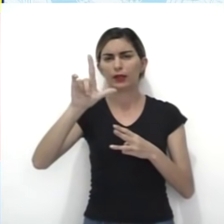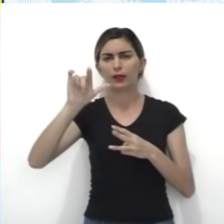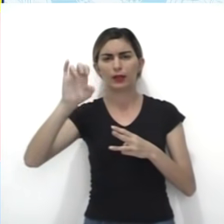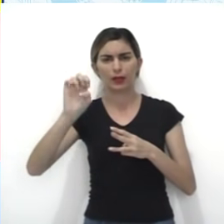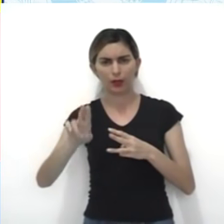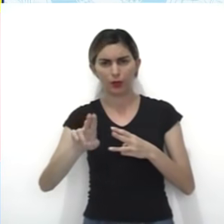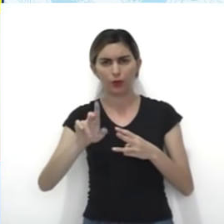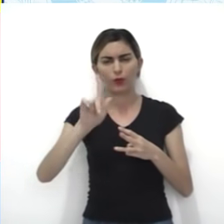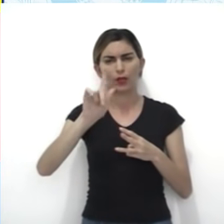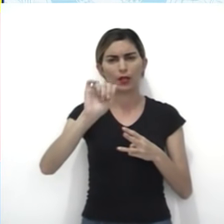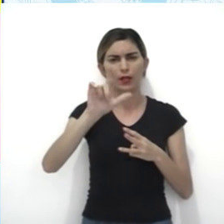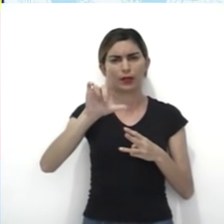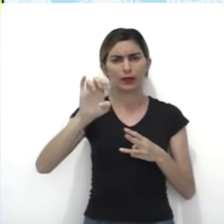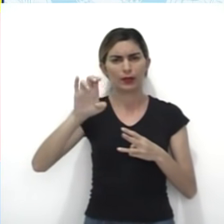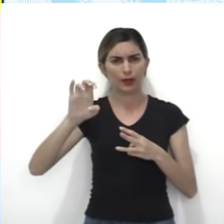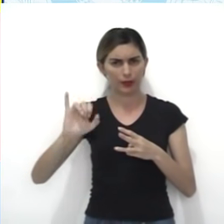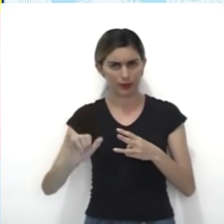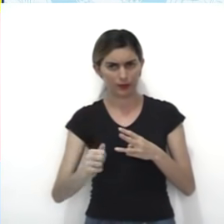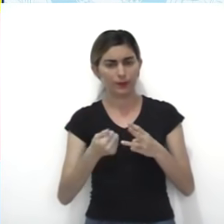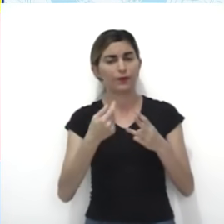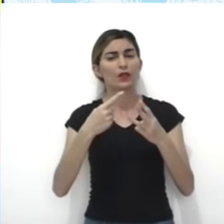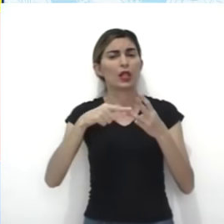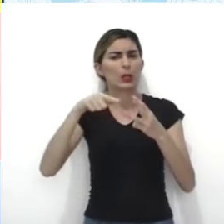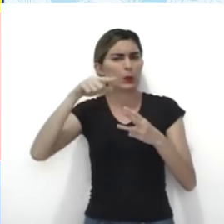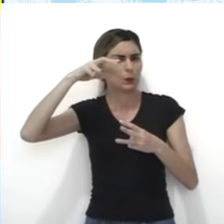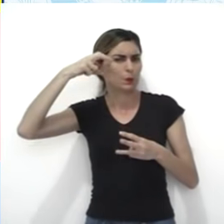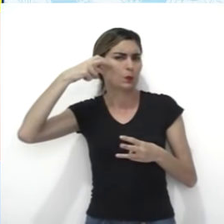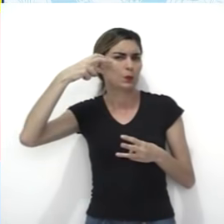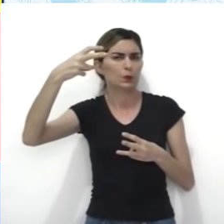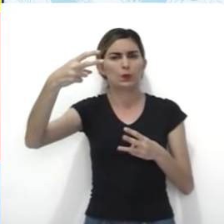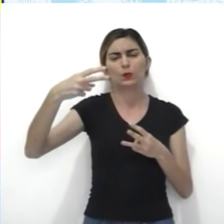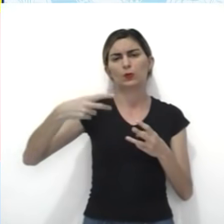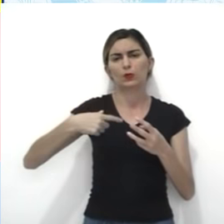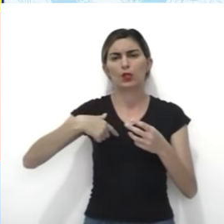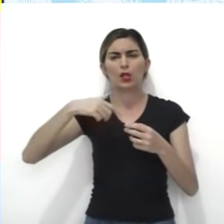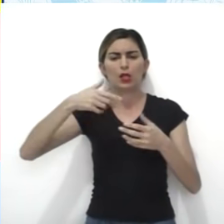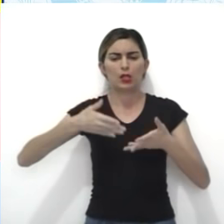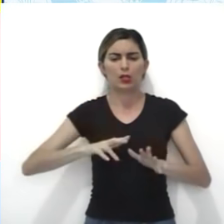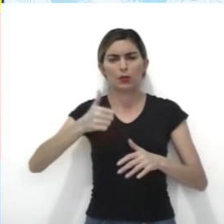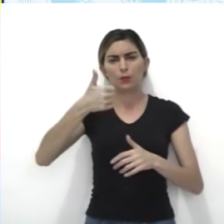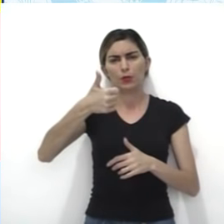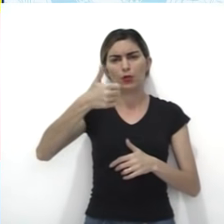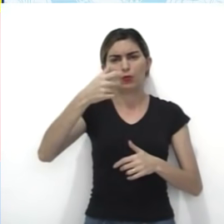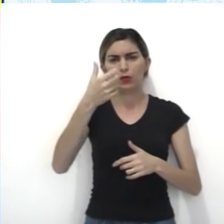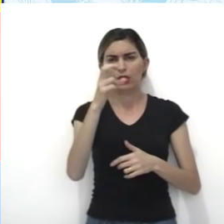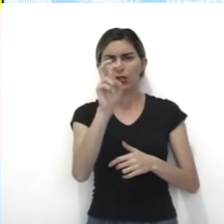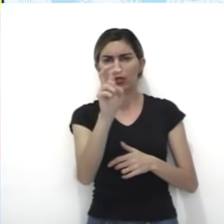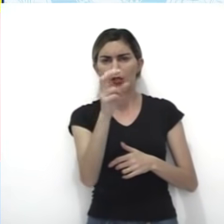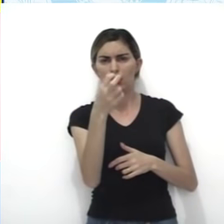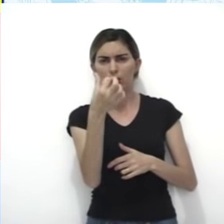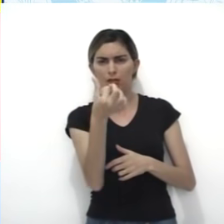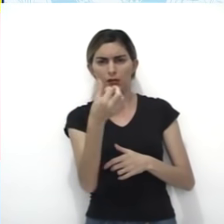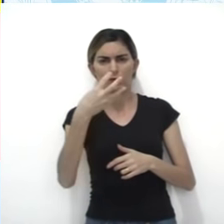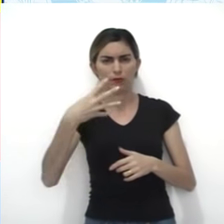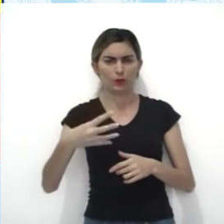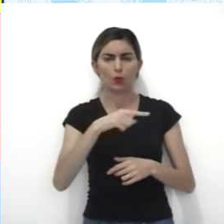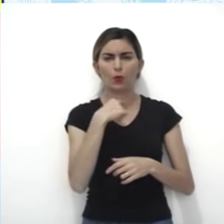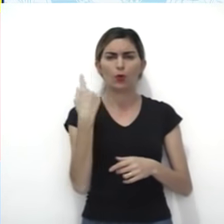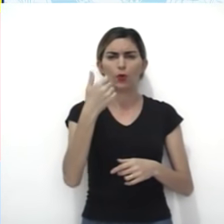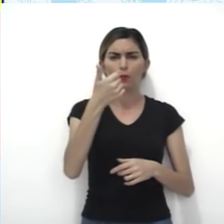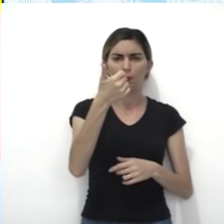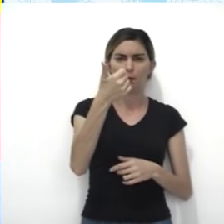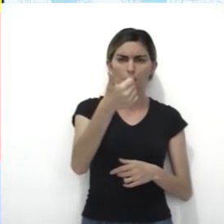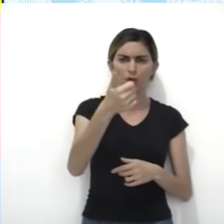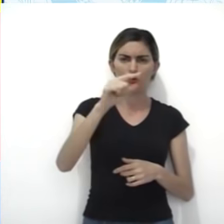galileu galilei ele foi um grande astrônomo que nasceu em 1564 e